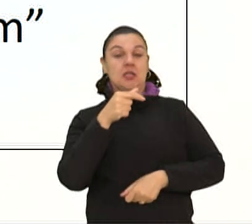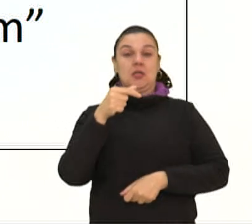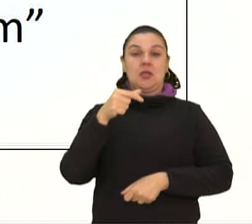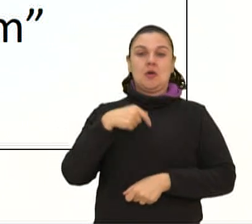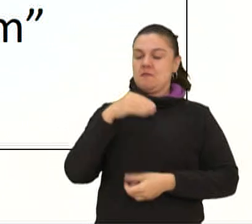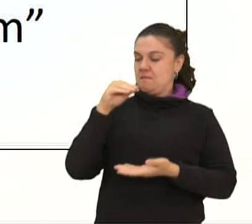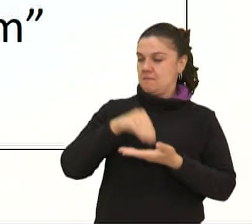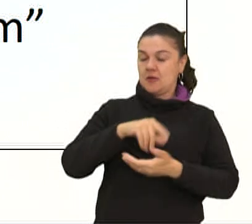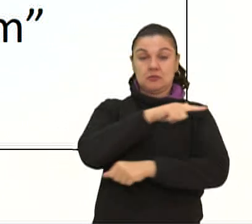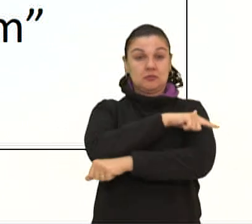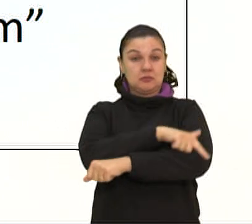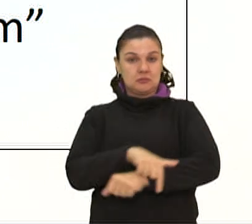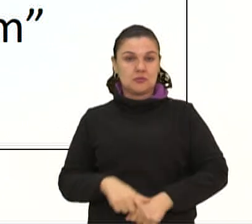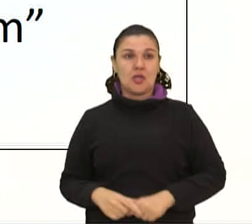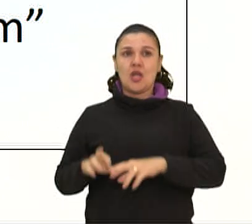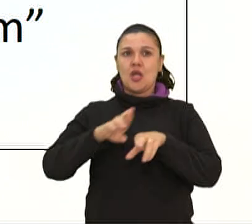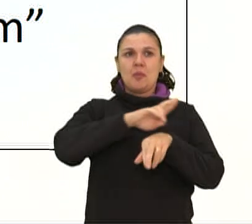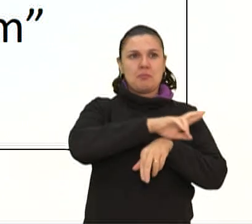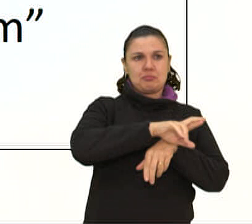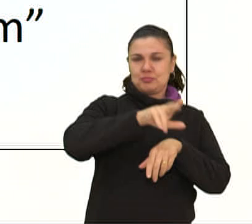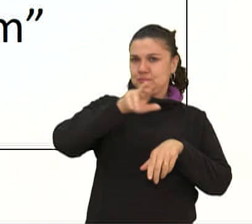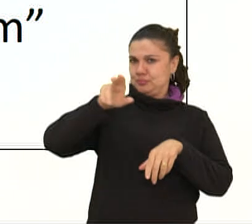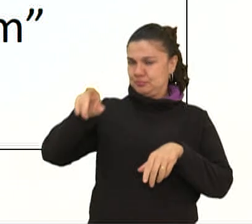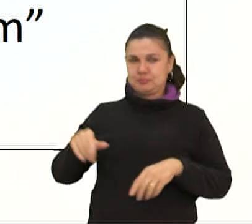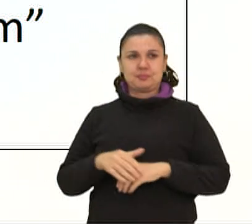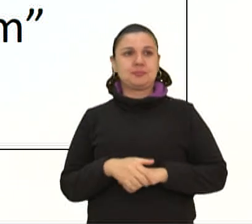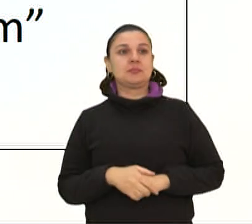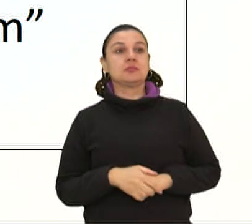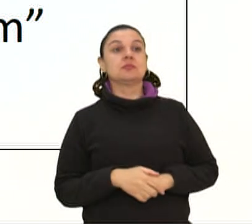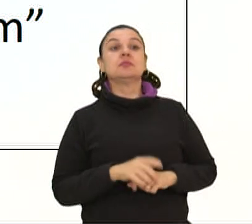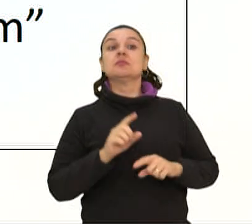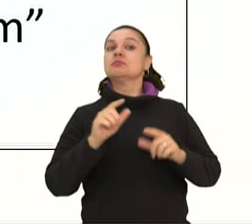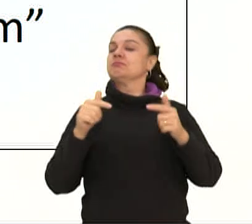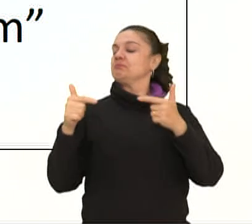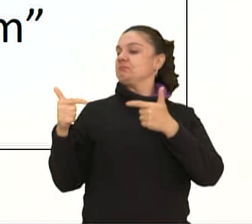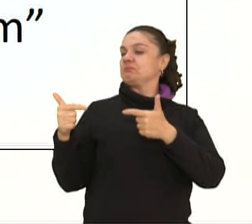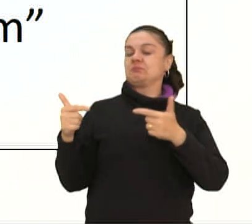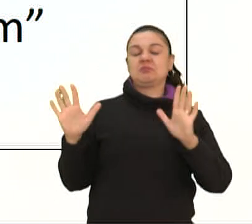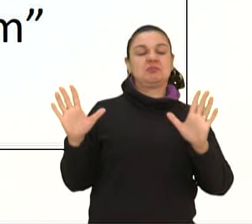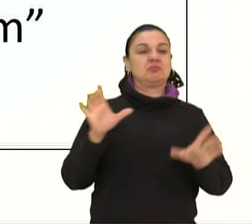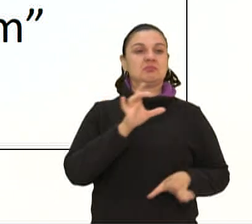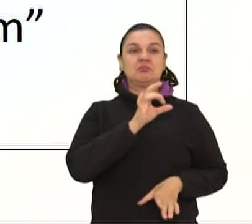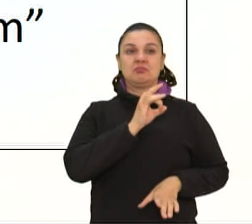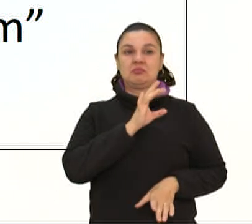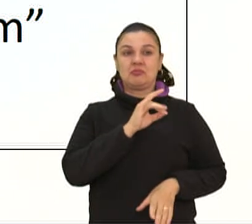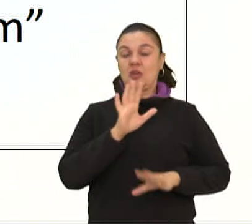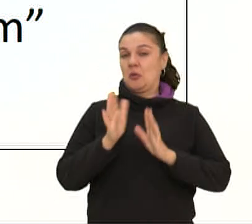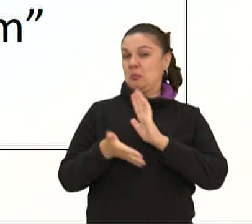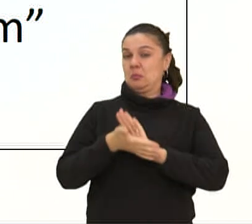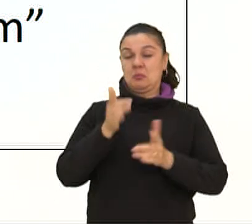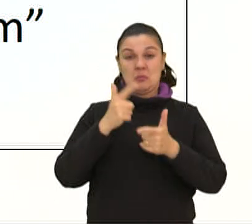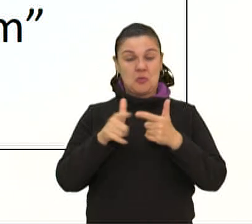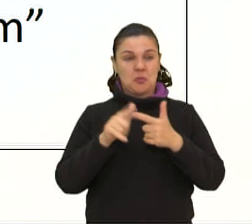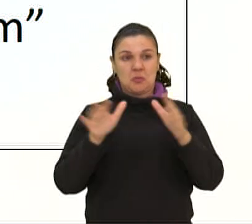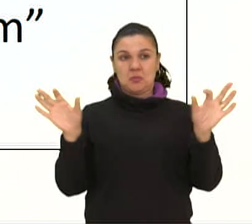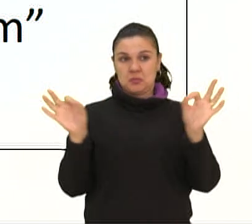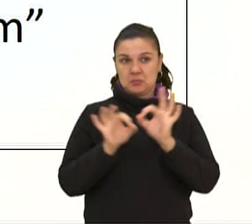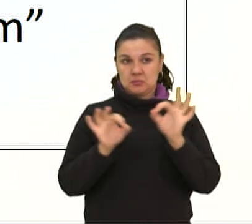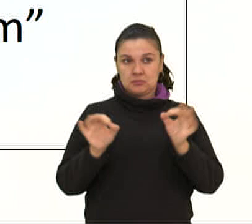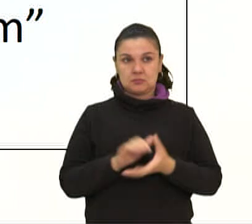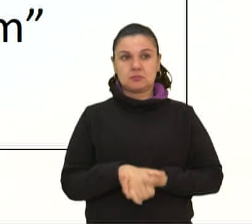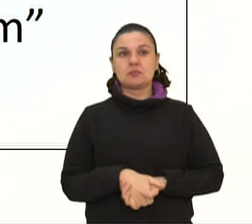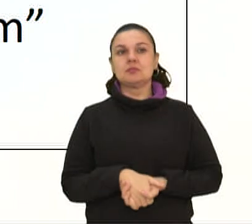Dizer para si mesmo ao amanhecer, sei que vou encontrar um indiscreto, um ingrato, um grosseiro,